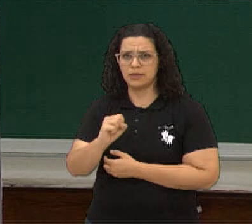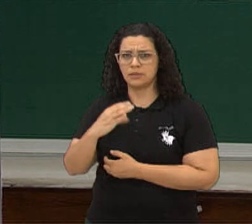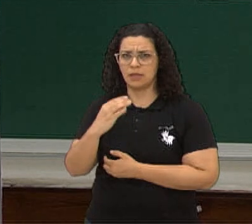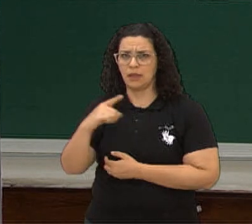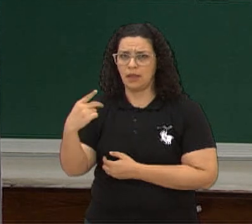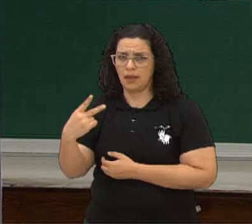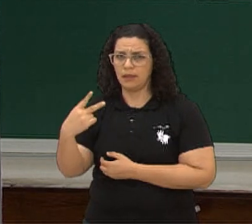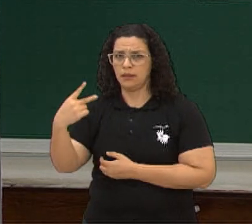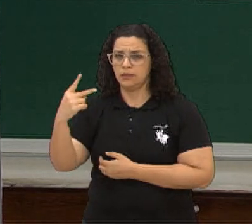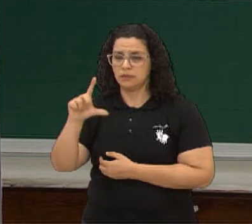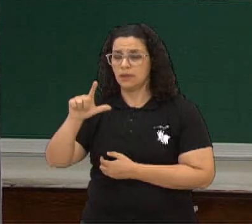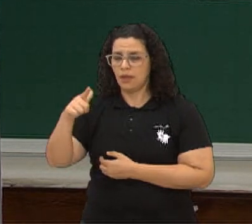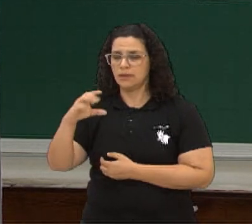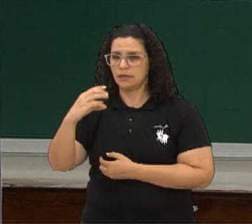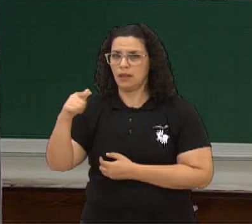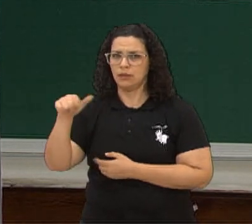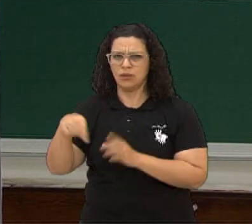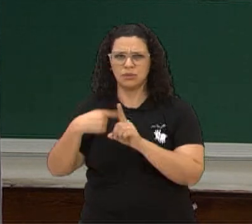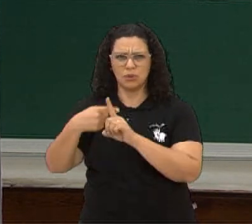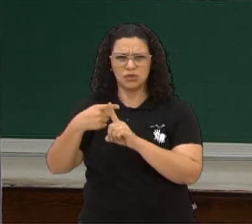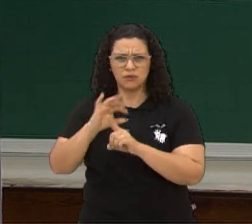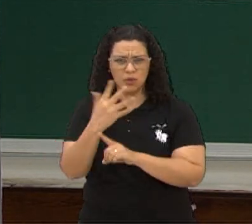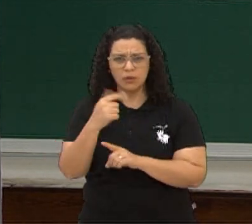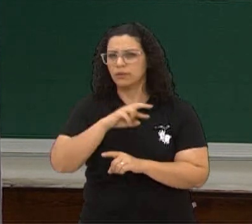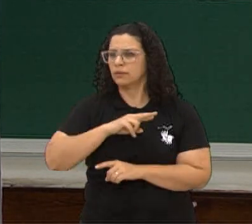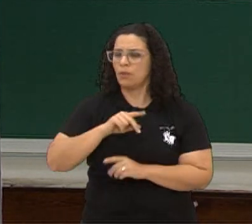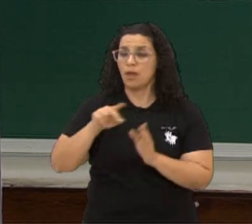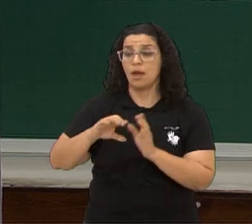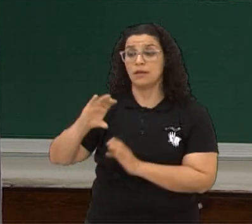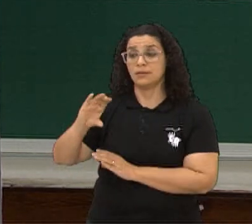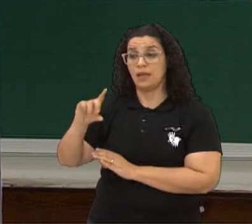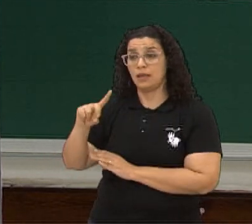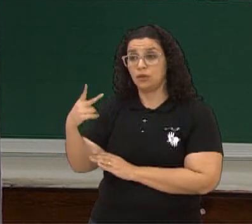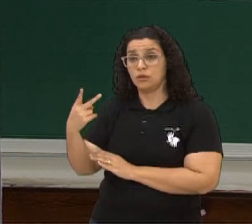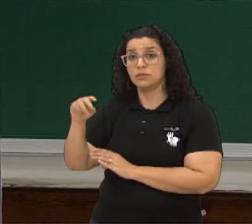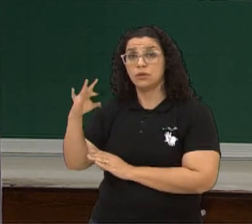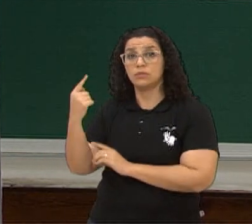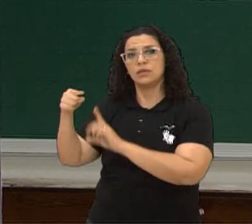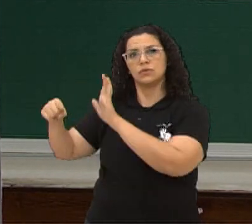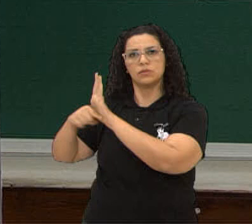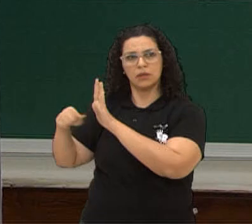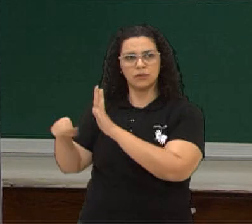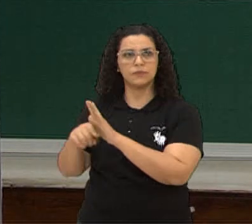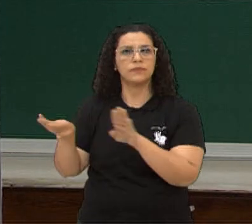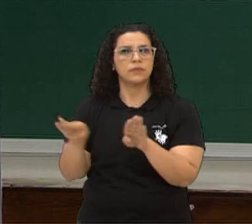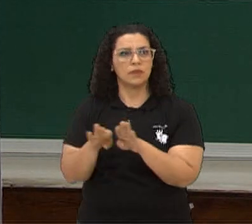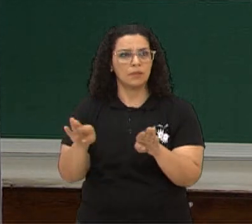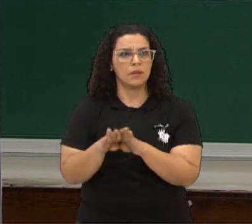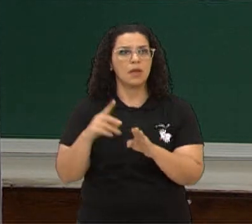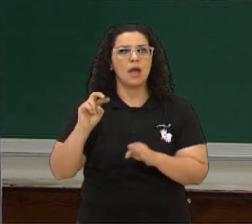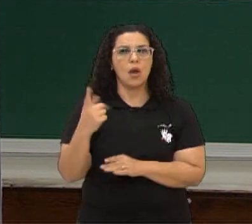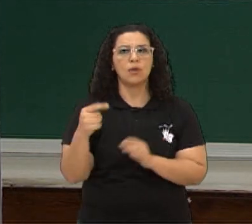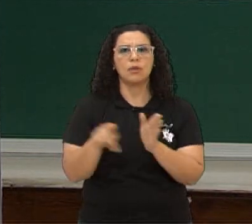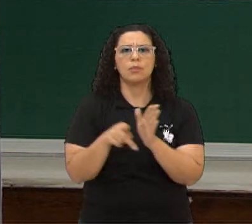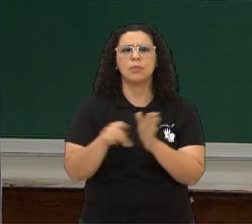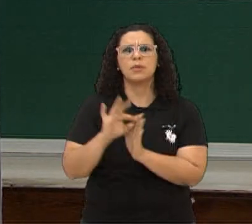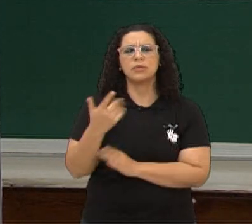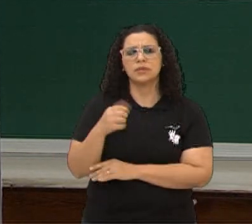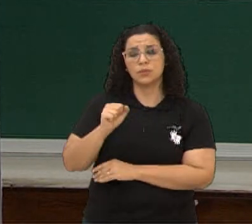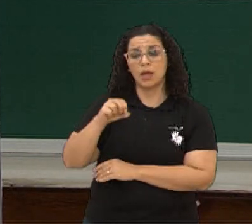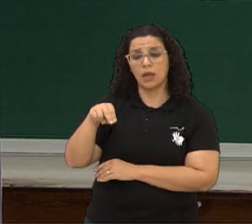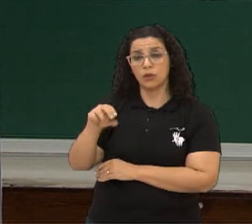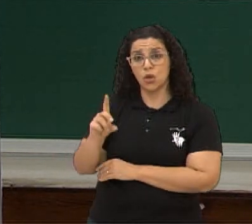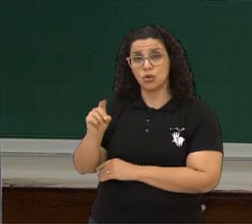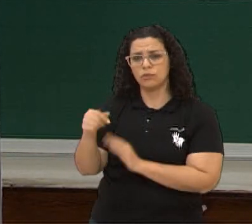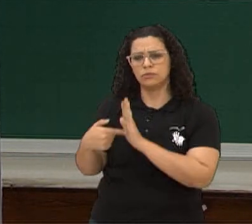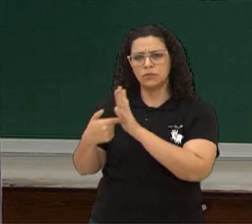polo positivo da célula. Não, a formação do gás cloro vai ocorrer no polo negativo. E a semi-reação que ocorre no anodo,